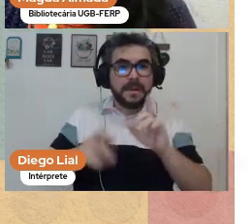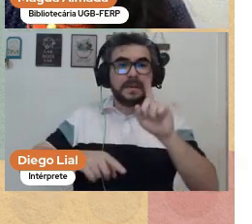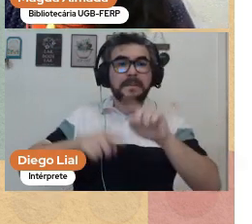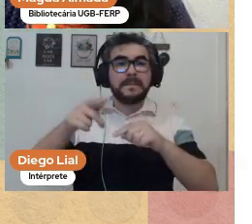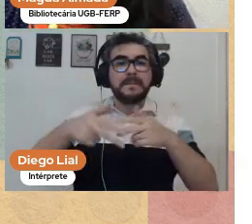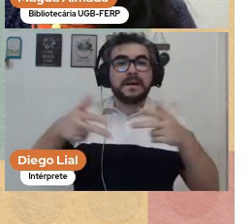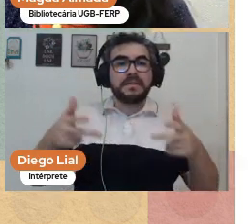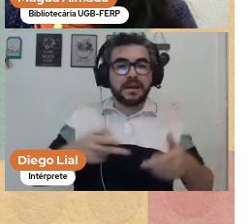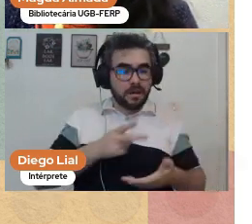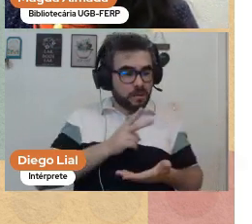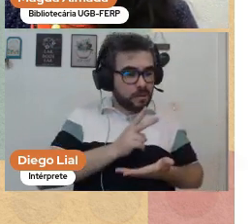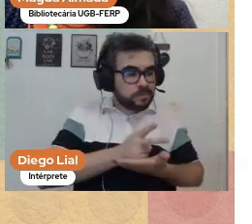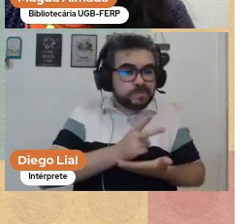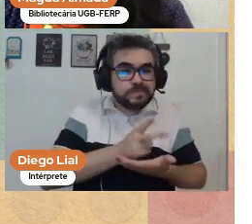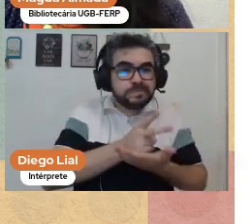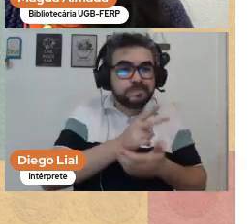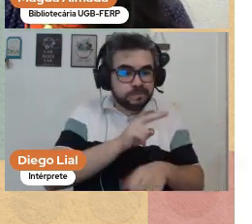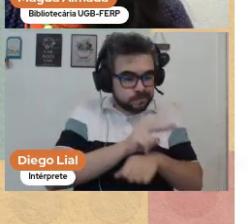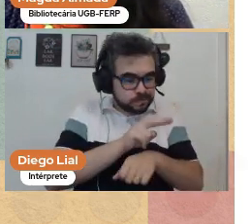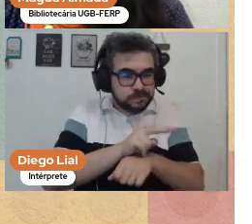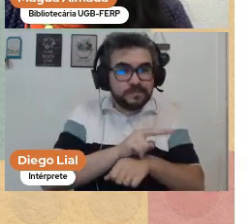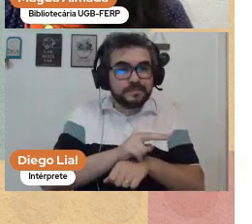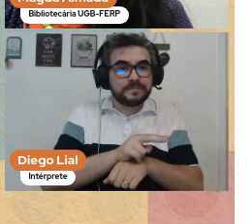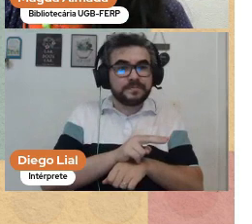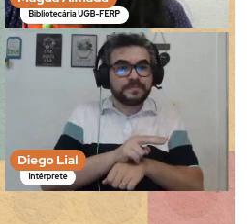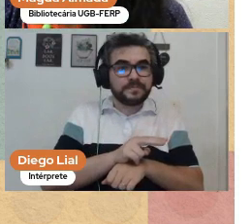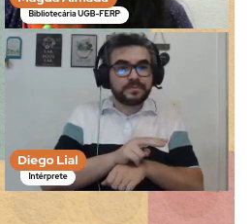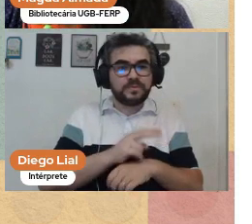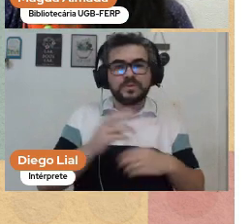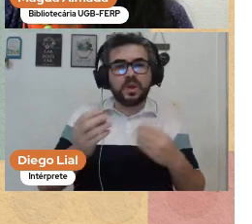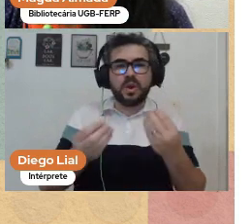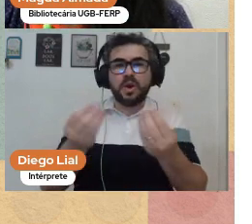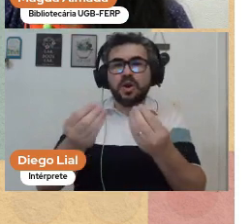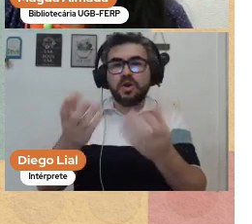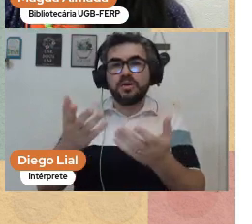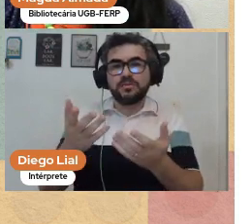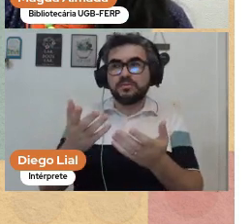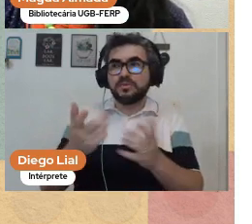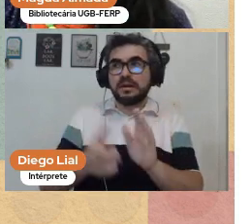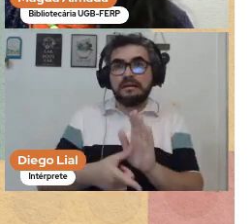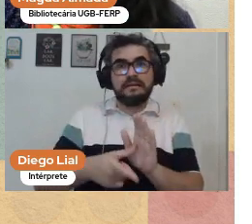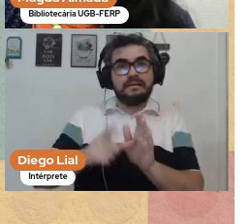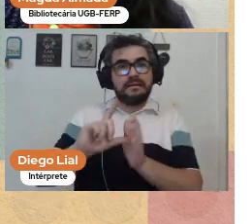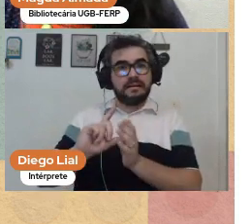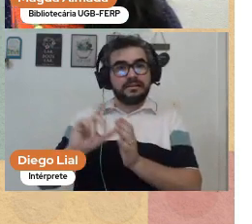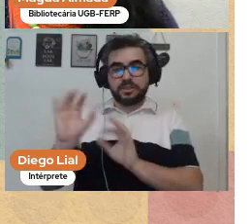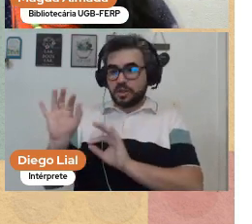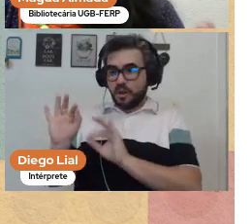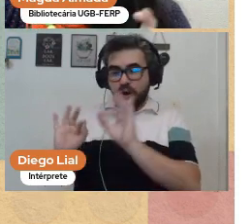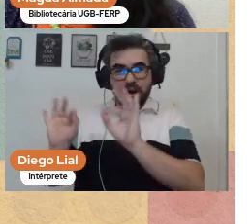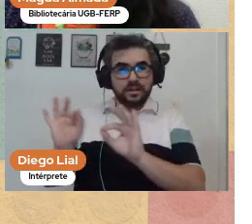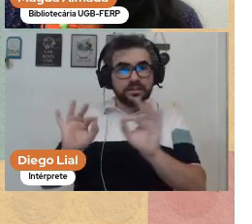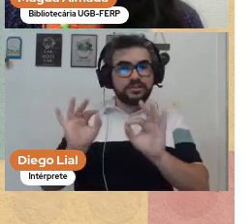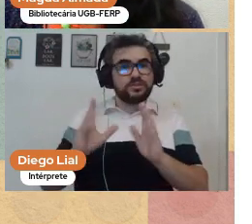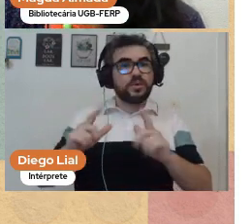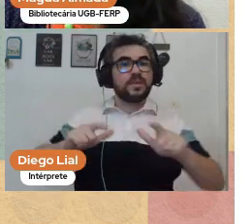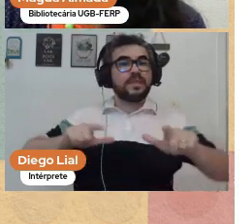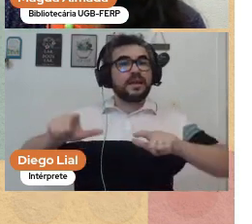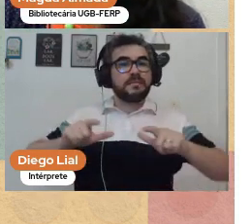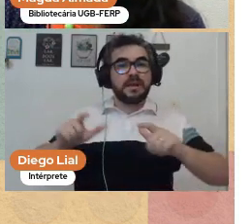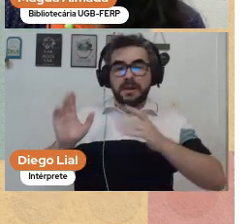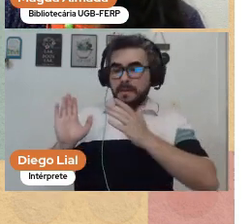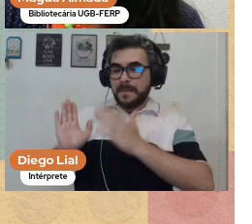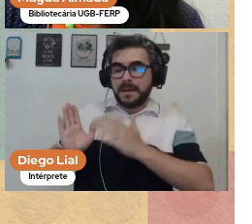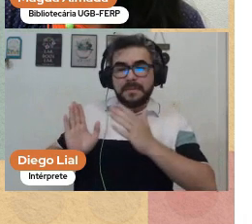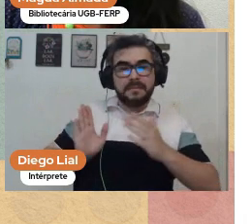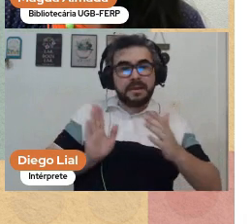digitalização. Como que ficou estruturado esse fluxo de trabalho? Né? Então, são assim, práticas que